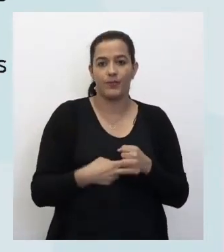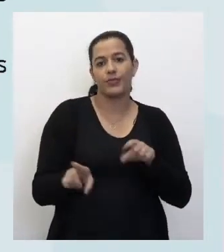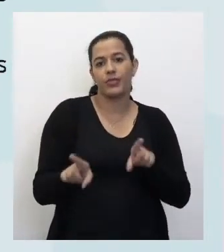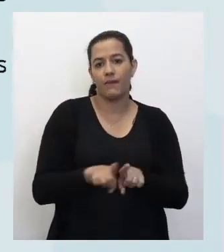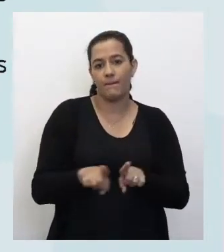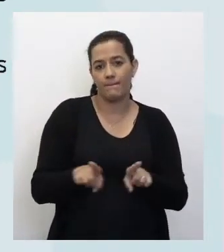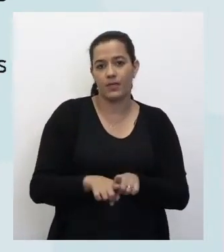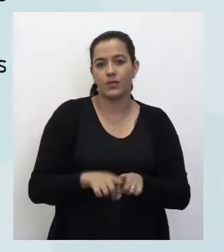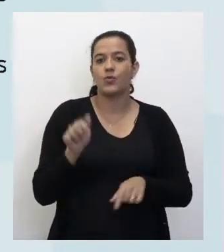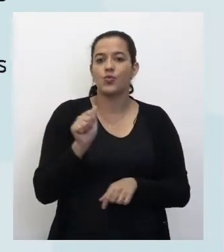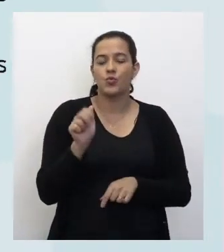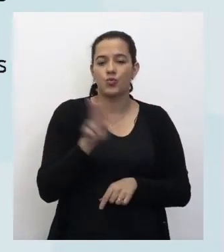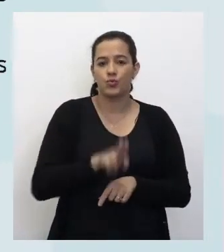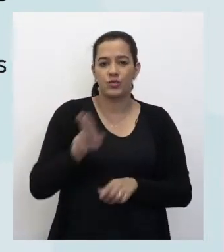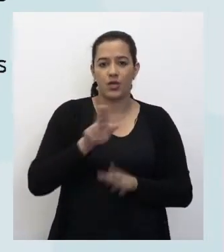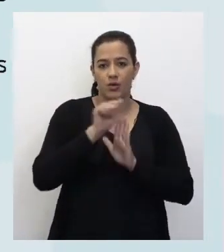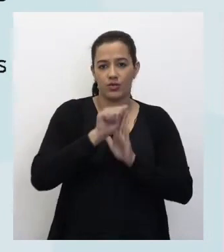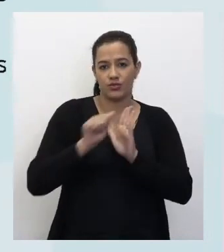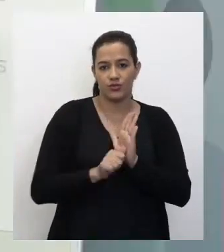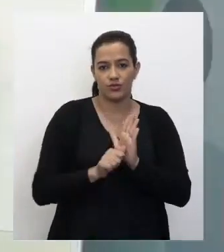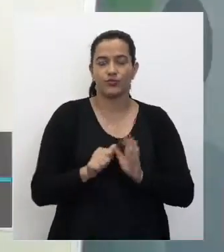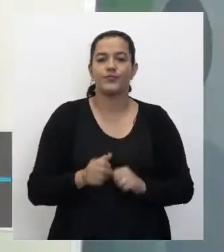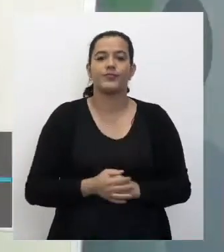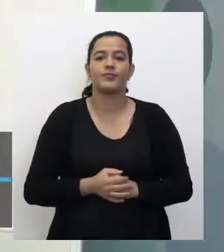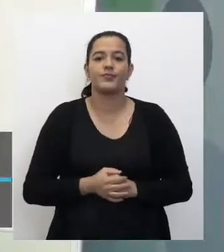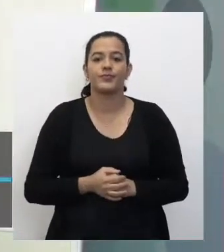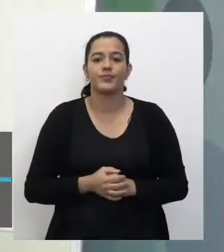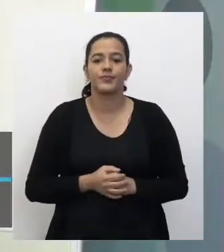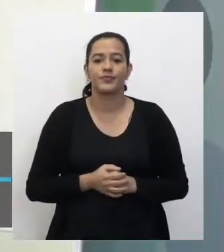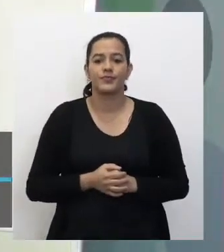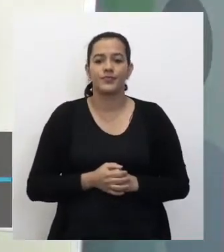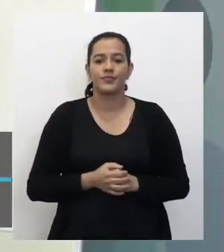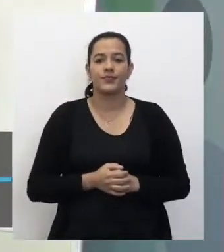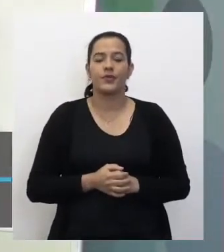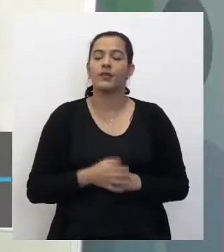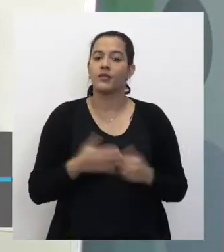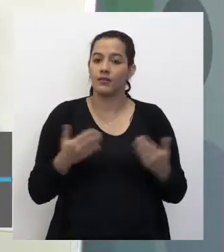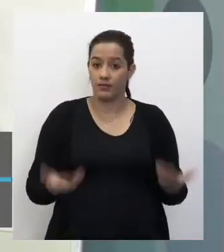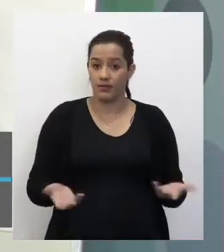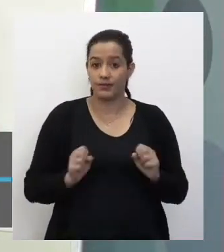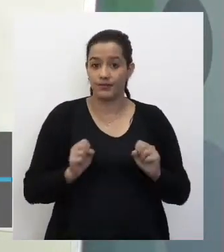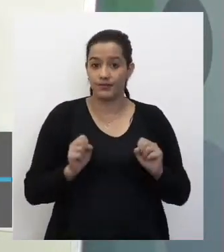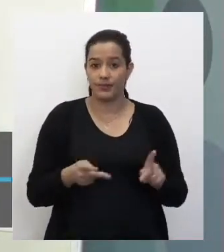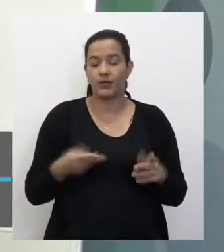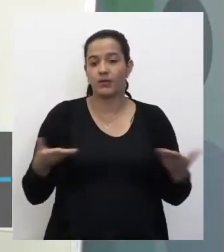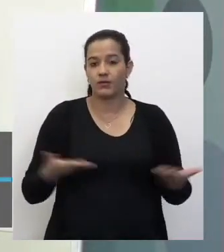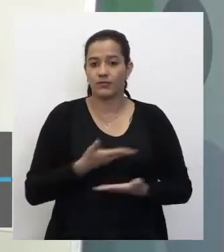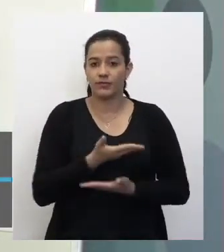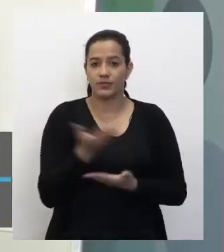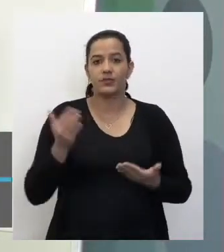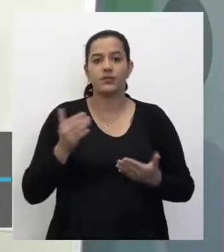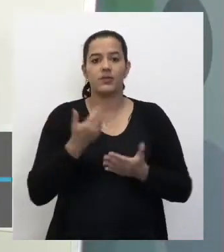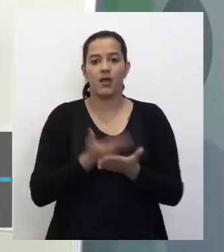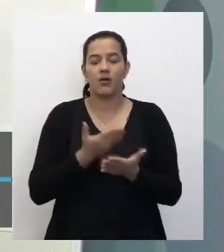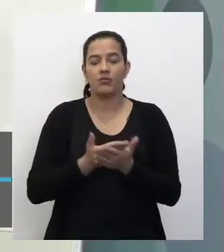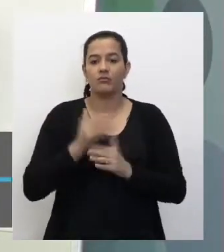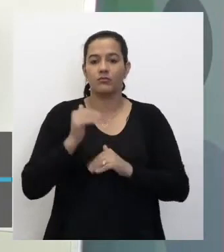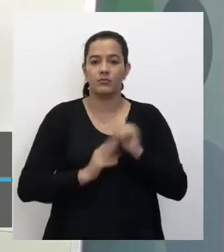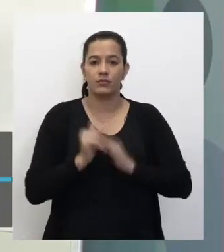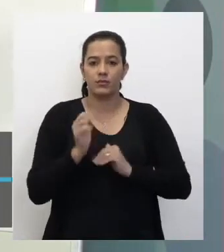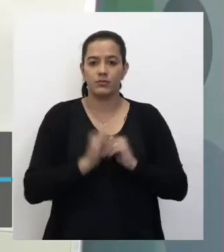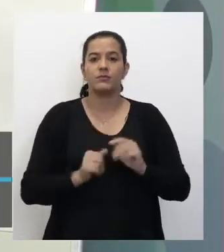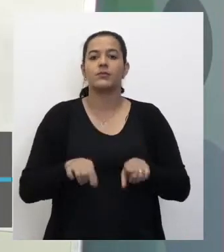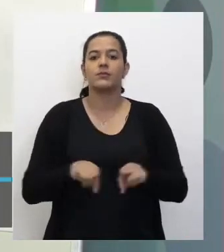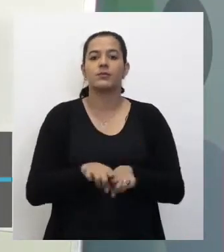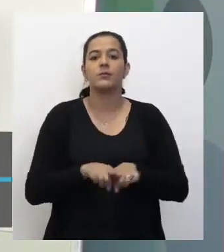adjetivo. Good. So, that's what we have there. É isso que a gente vai trabalhar de habilidades. Lembrando que essas habilidades foram trabalhadas durante